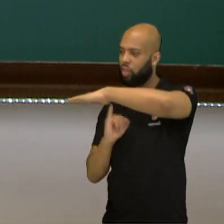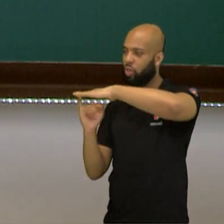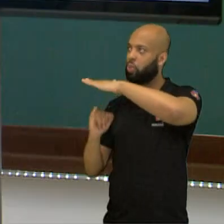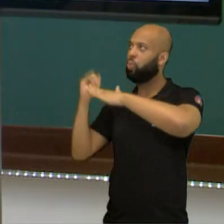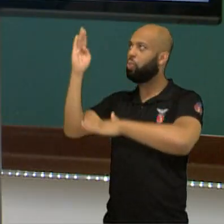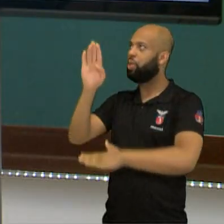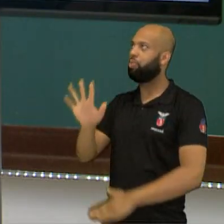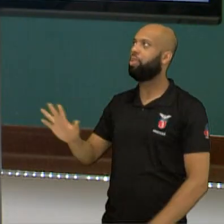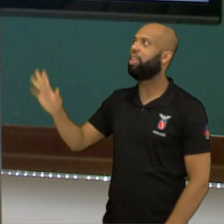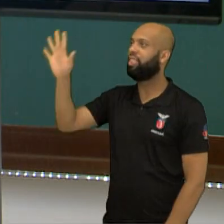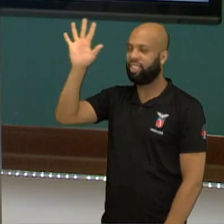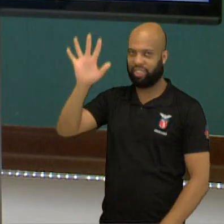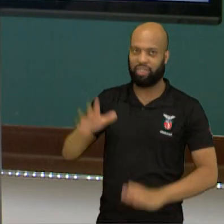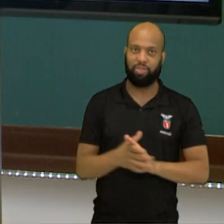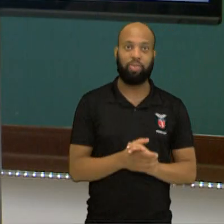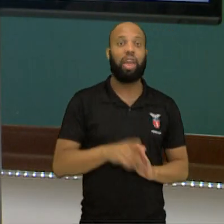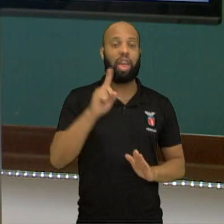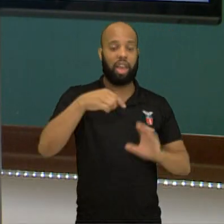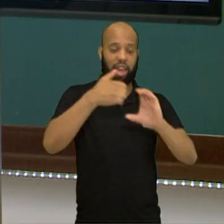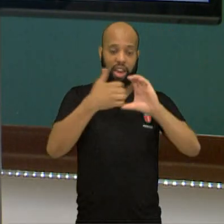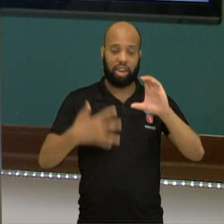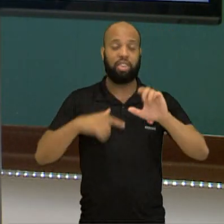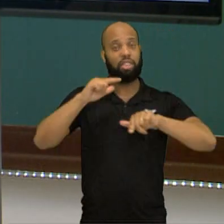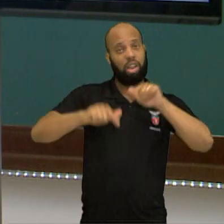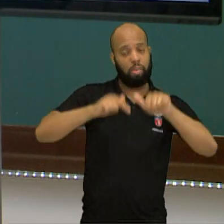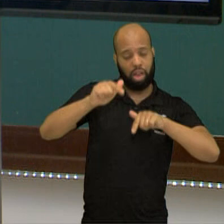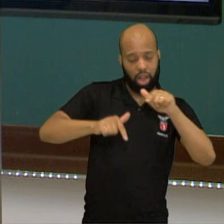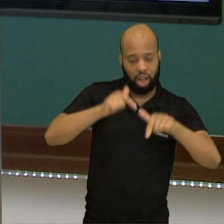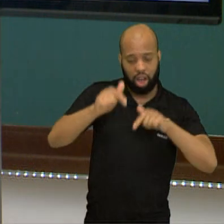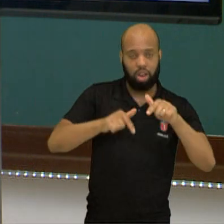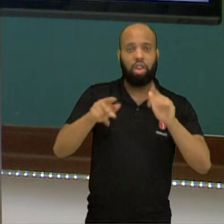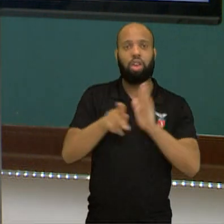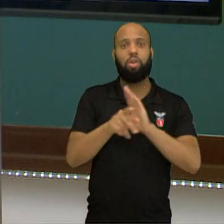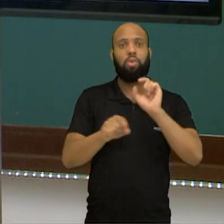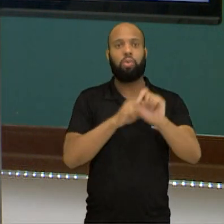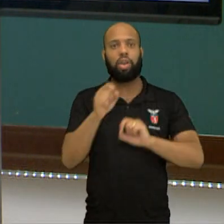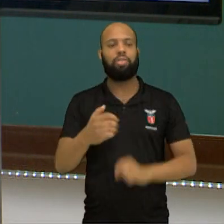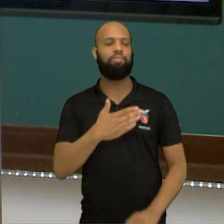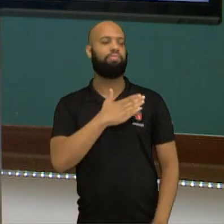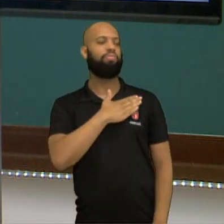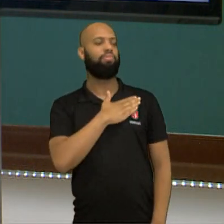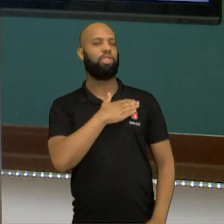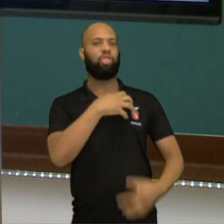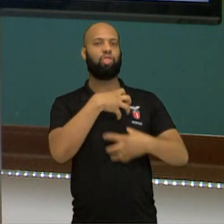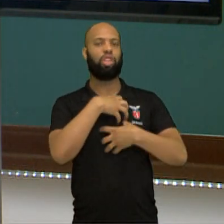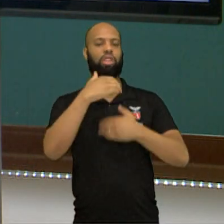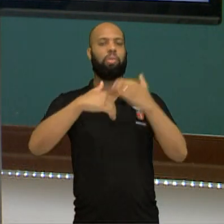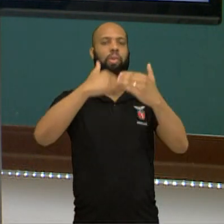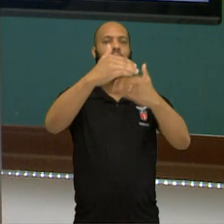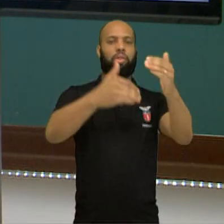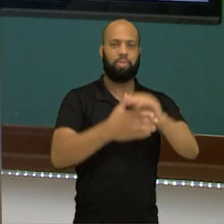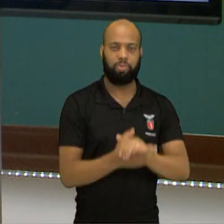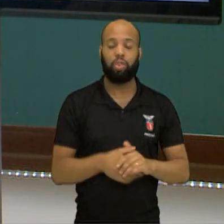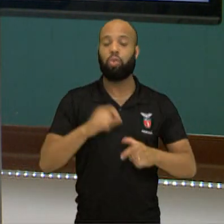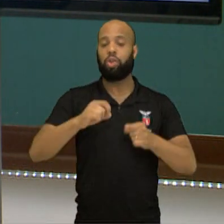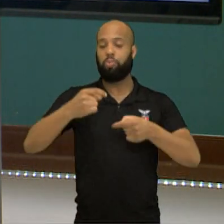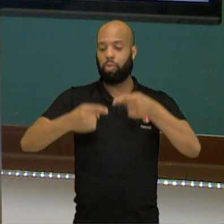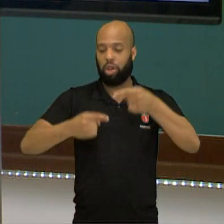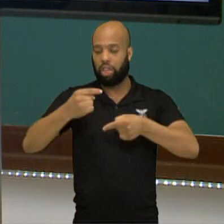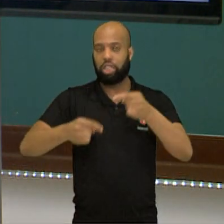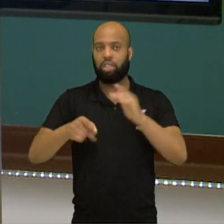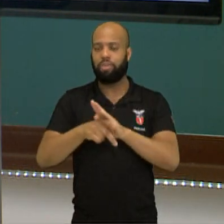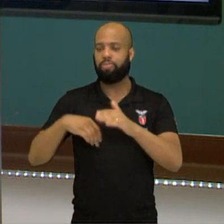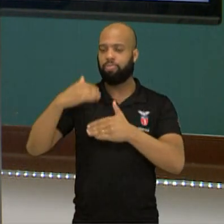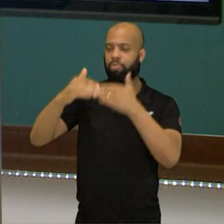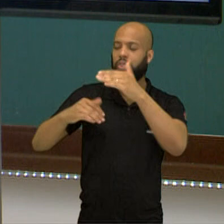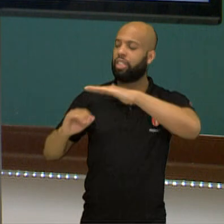populista do trabalhismo e características desse nacional desenvolvimentismo, que é essa política do